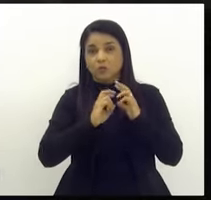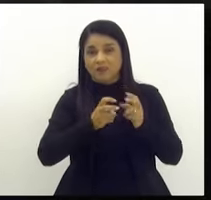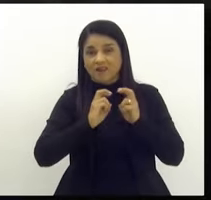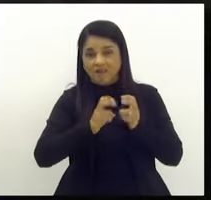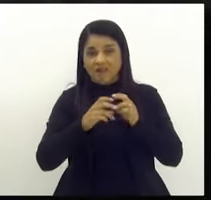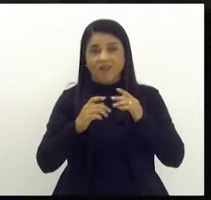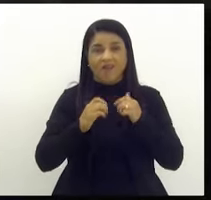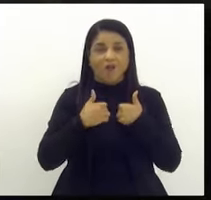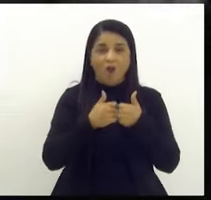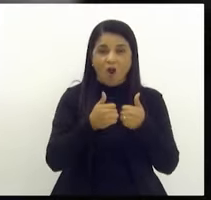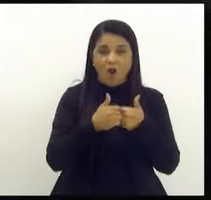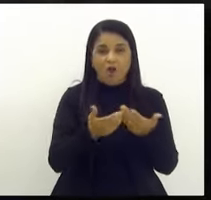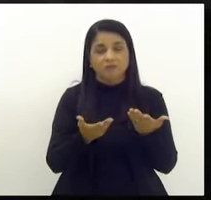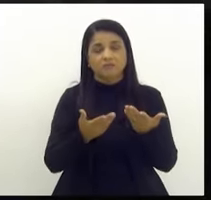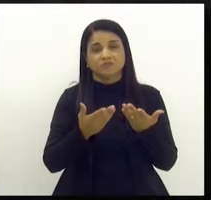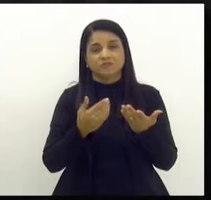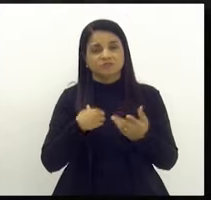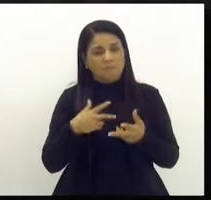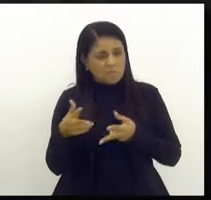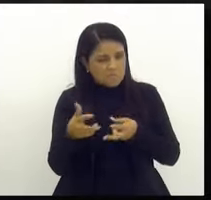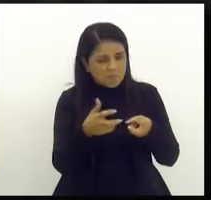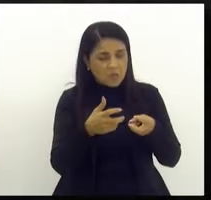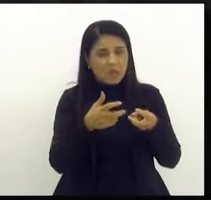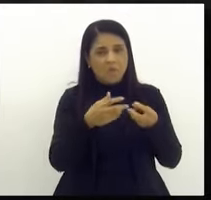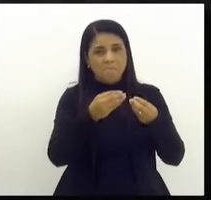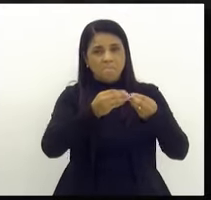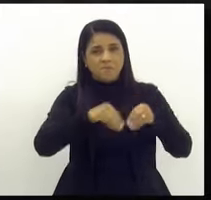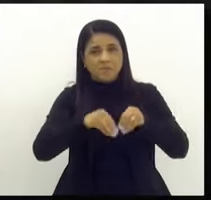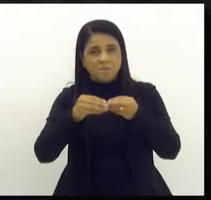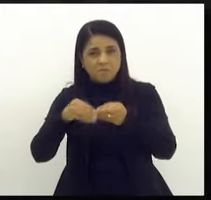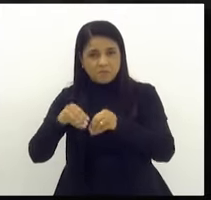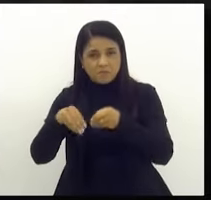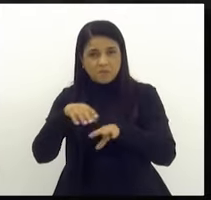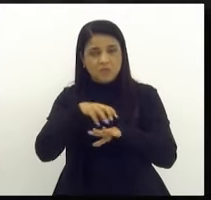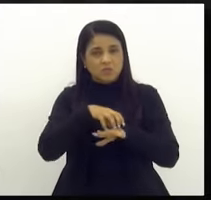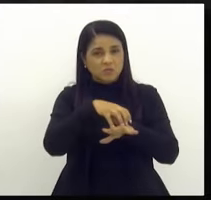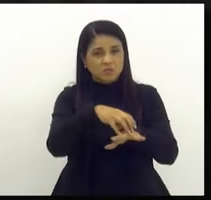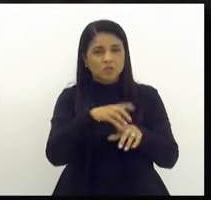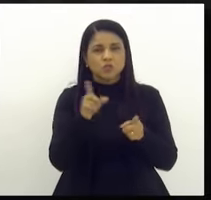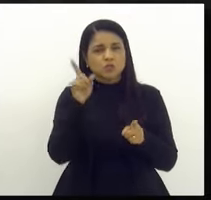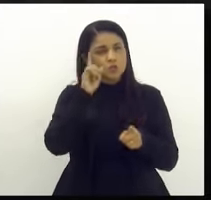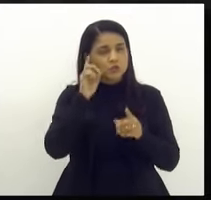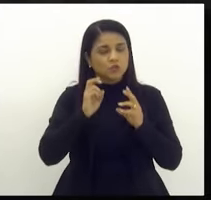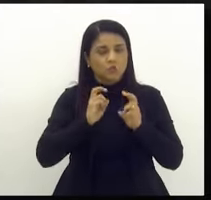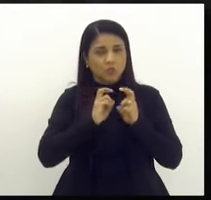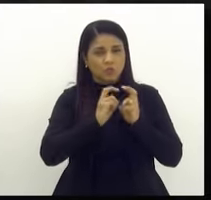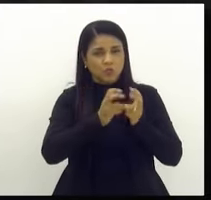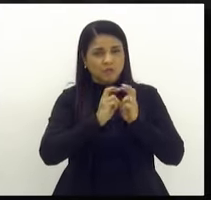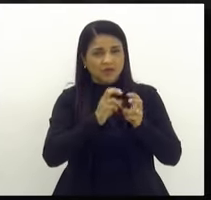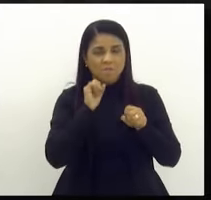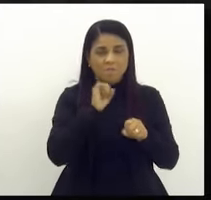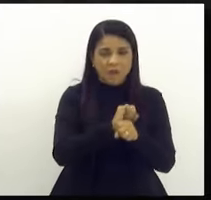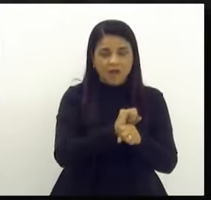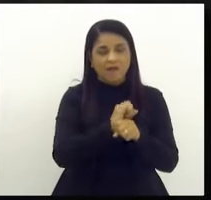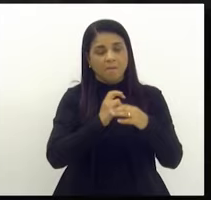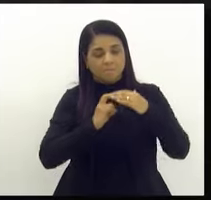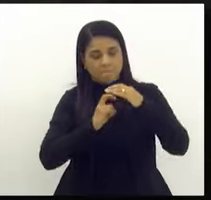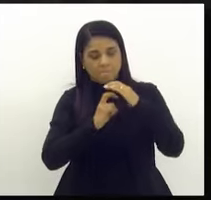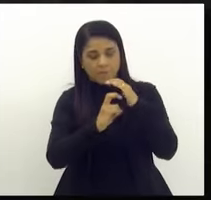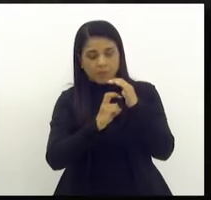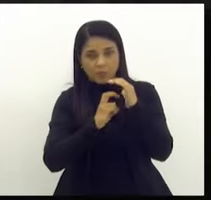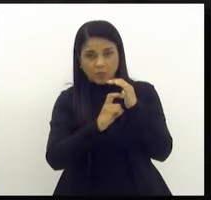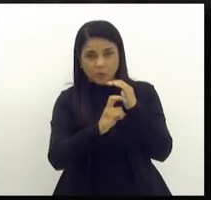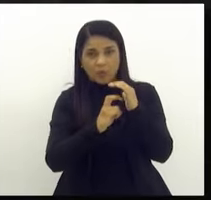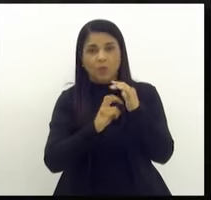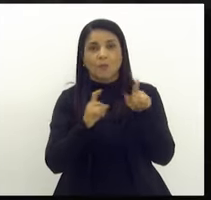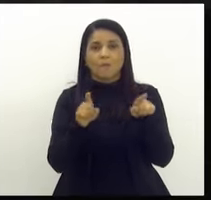é o sucateamento dos transportes todos os dias o trem para todos os dias o metrô para deixando